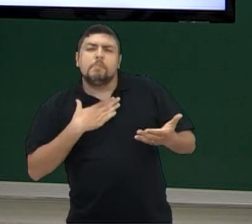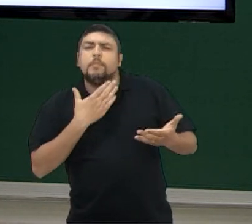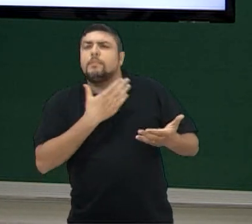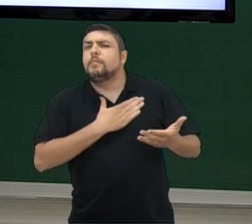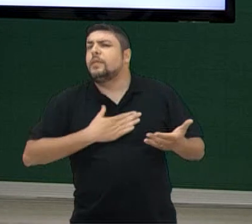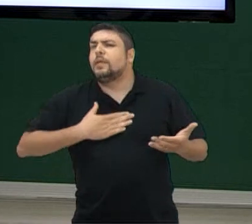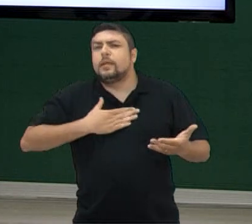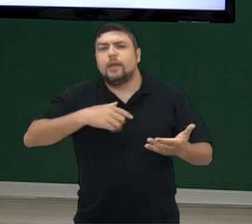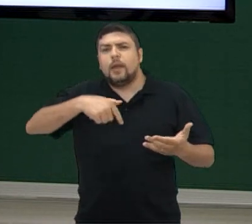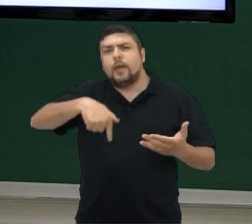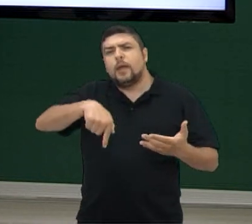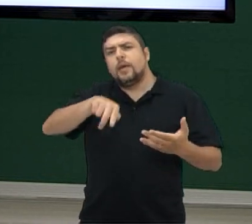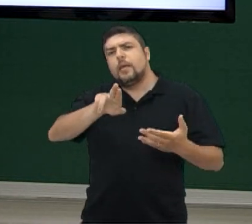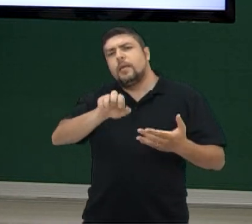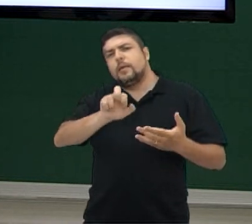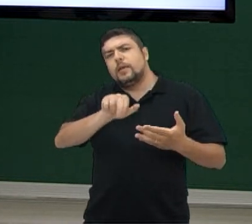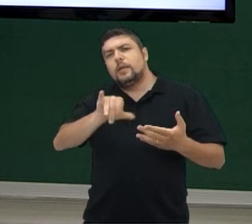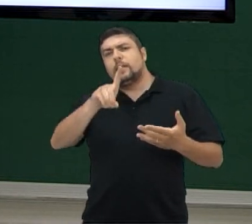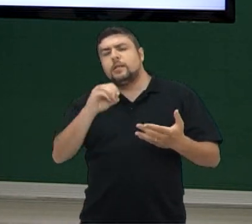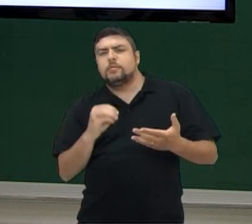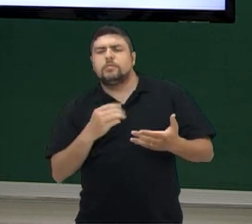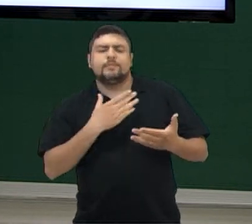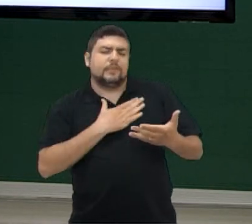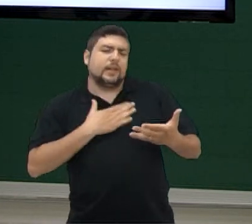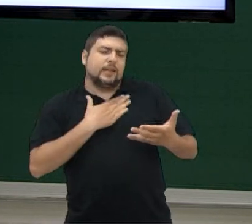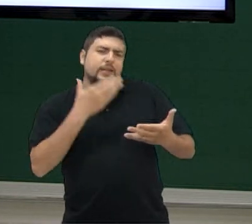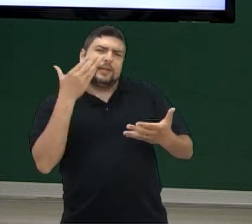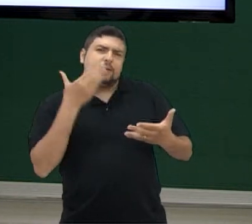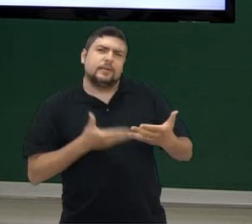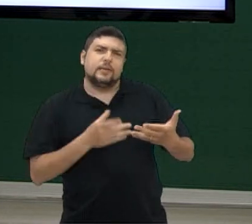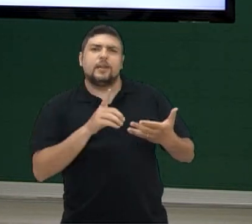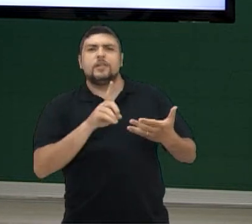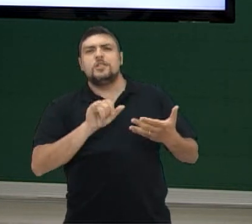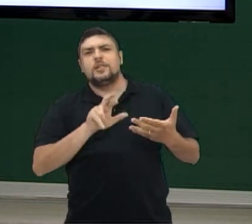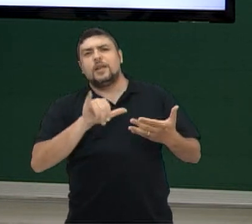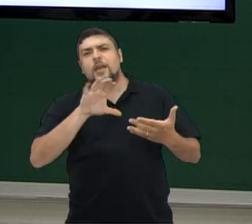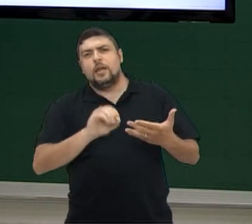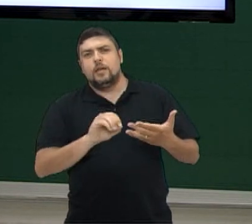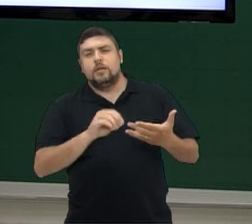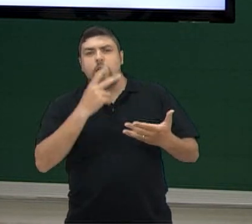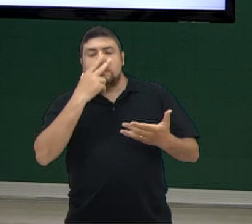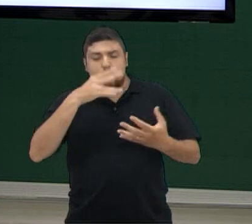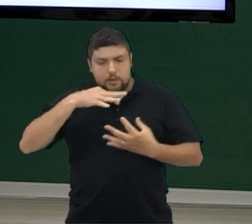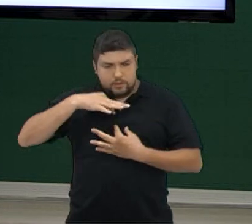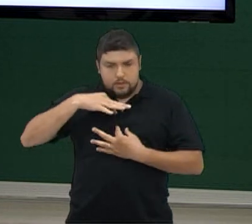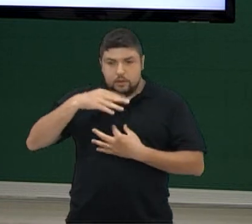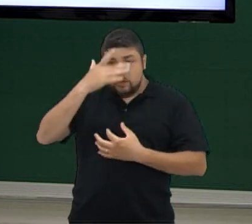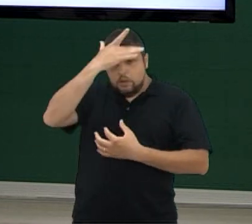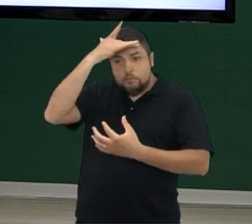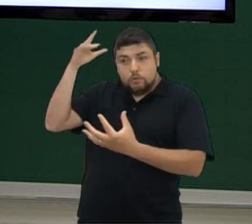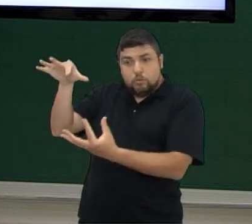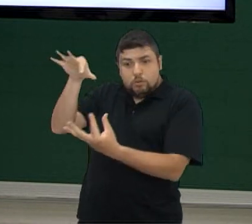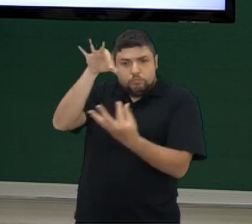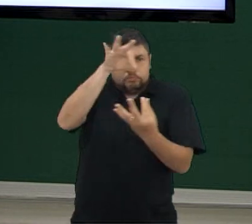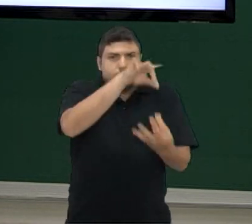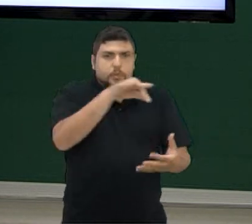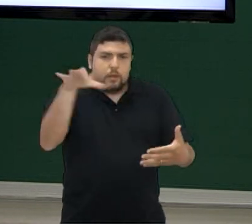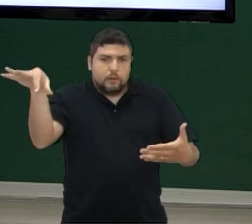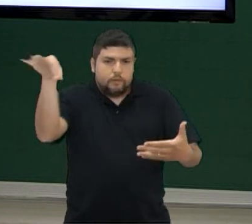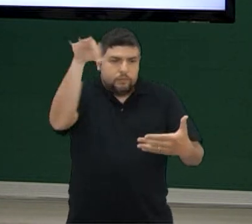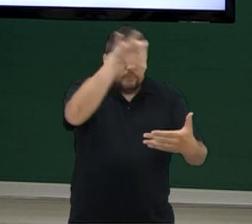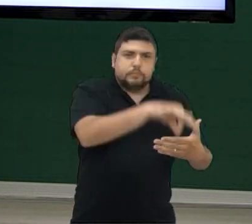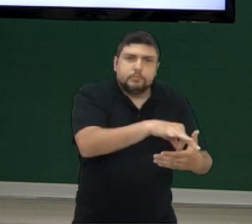nome para o saudar. Né? Então, ali o diário acaba adquirindo um status de personificação, muitas vezes, né? Quando as pessoas têm